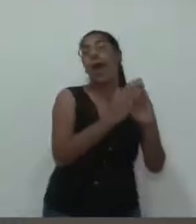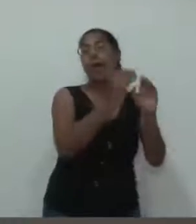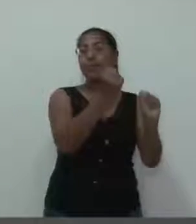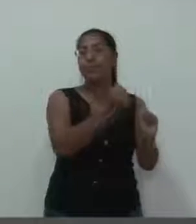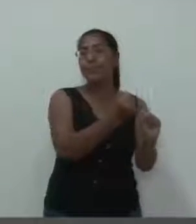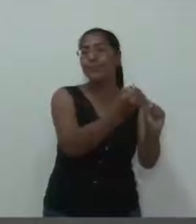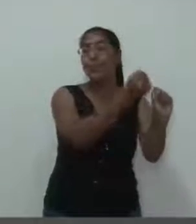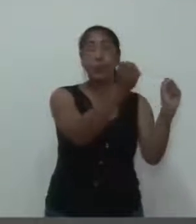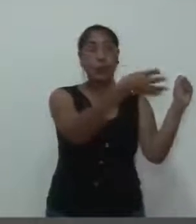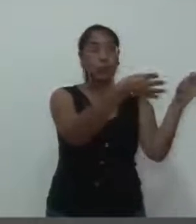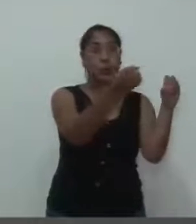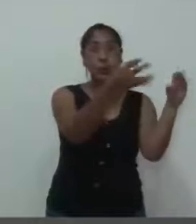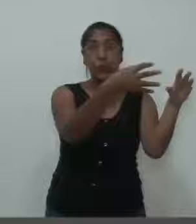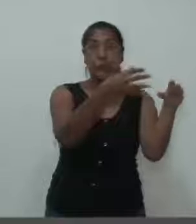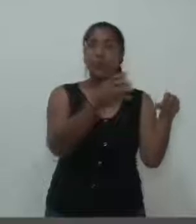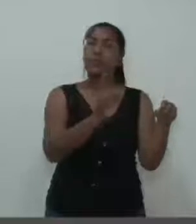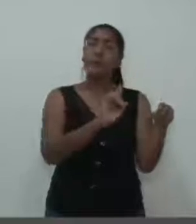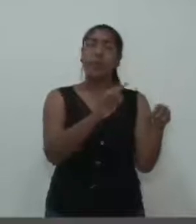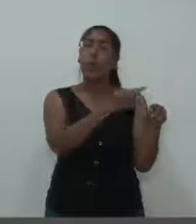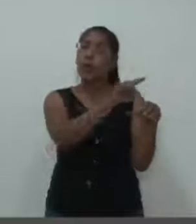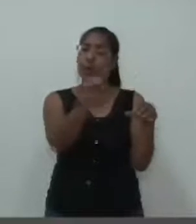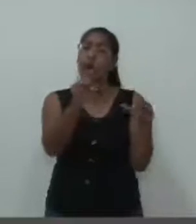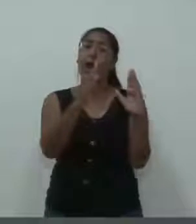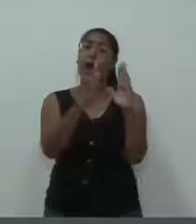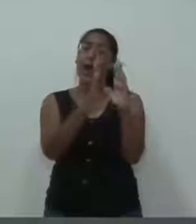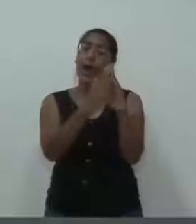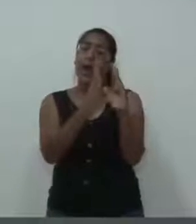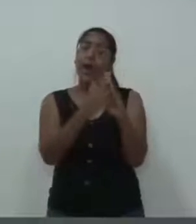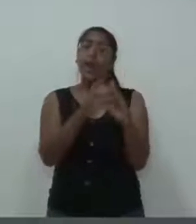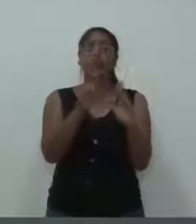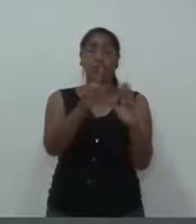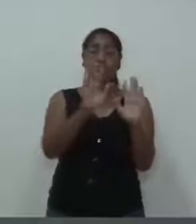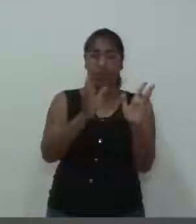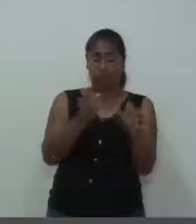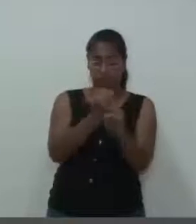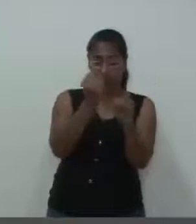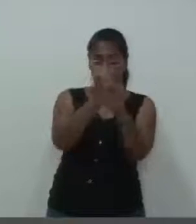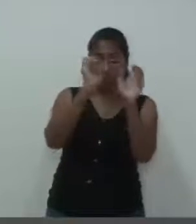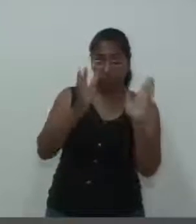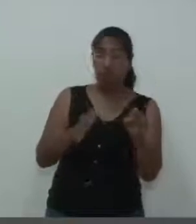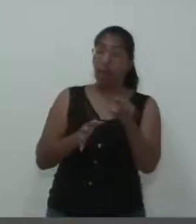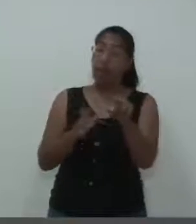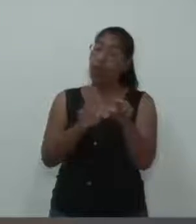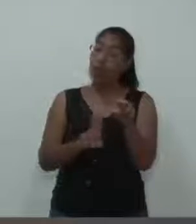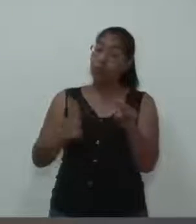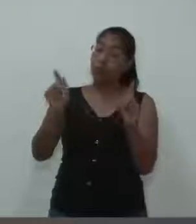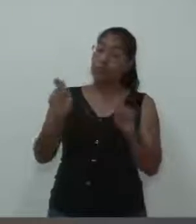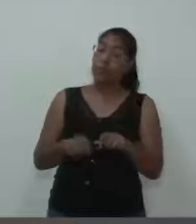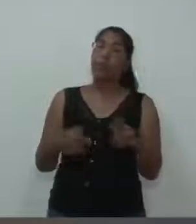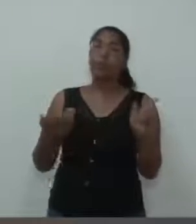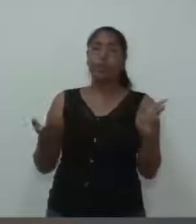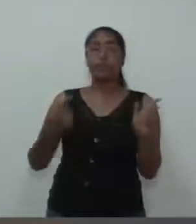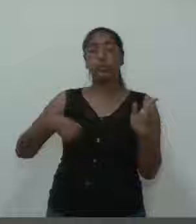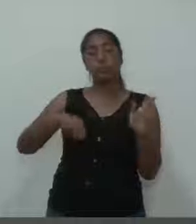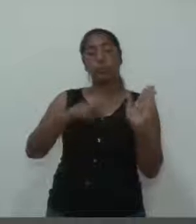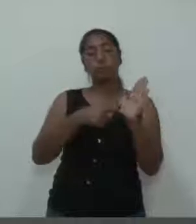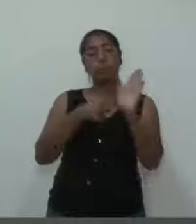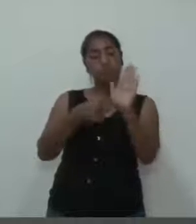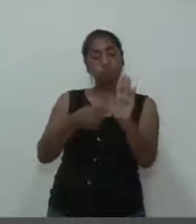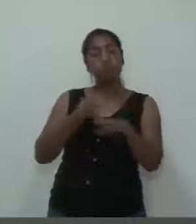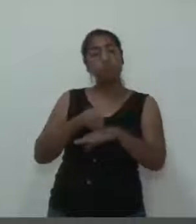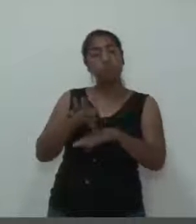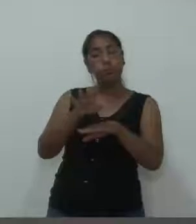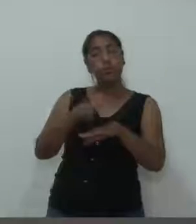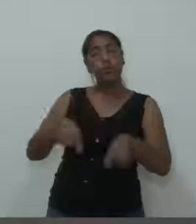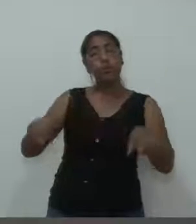é um caminho para a gente pensar a cidade. Então, como eu preparei 5 minutos, fica aqui uma sugestão de pensar uma família vinhedense,